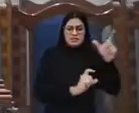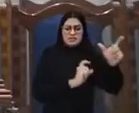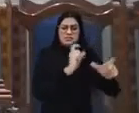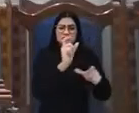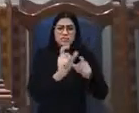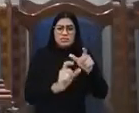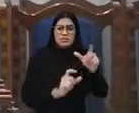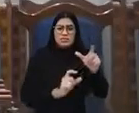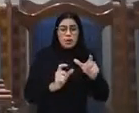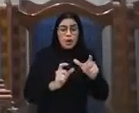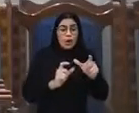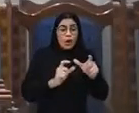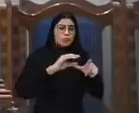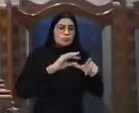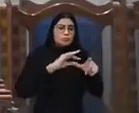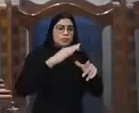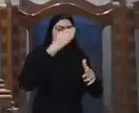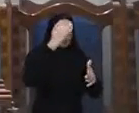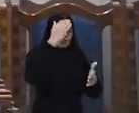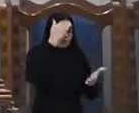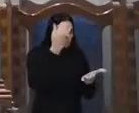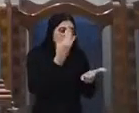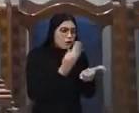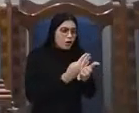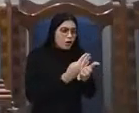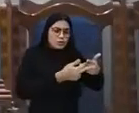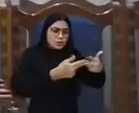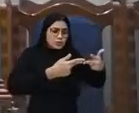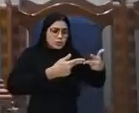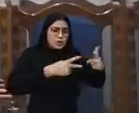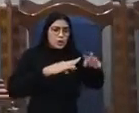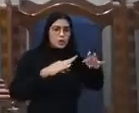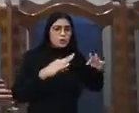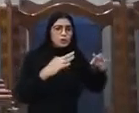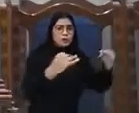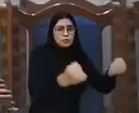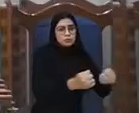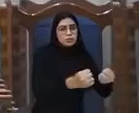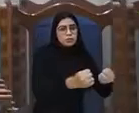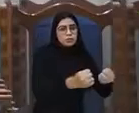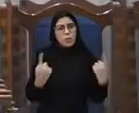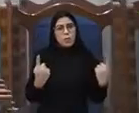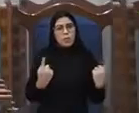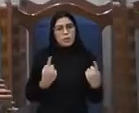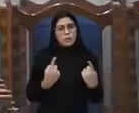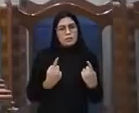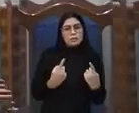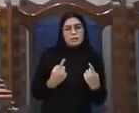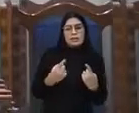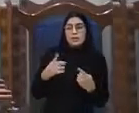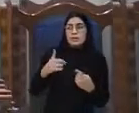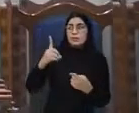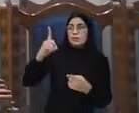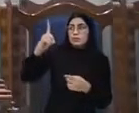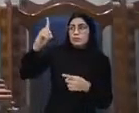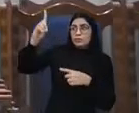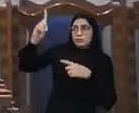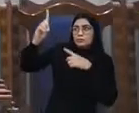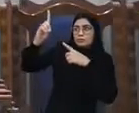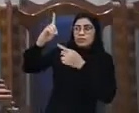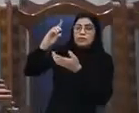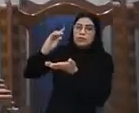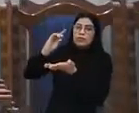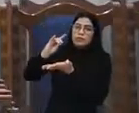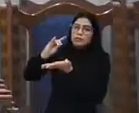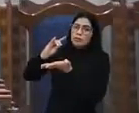buscavam crer em qualquer coisa, mas não conheciam ainda o Deus verdadeiro. Aleluia. Diz a história